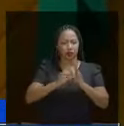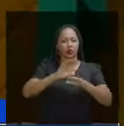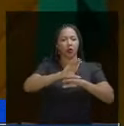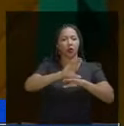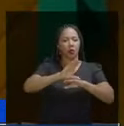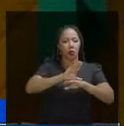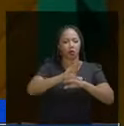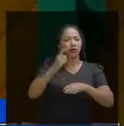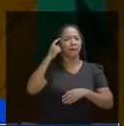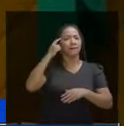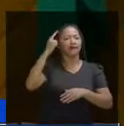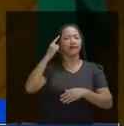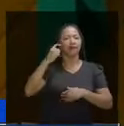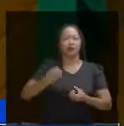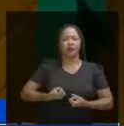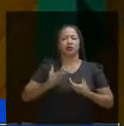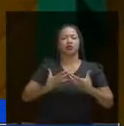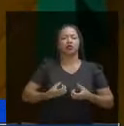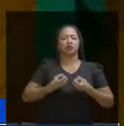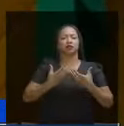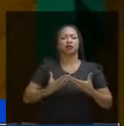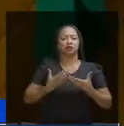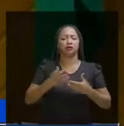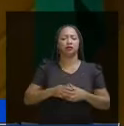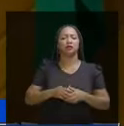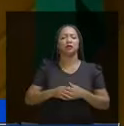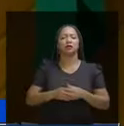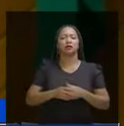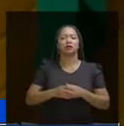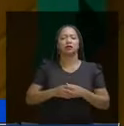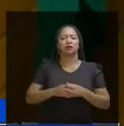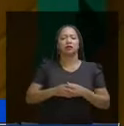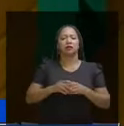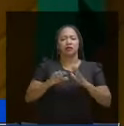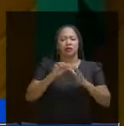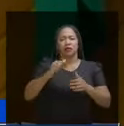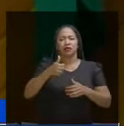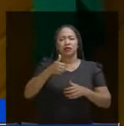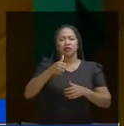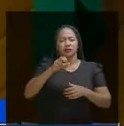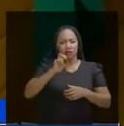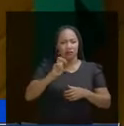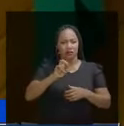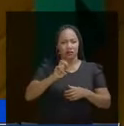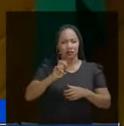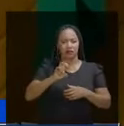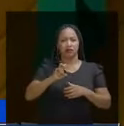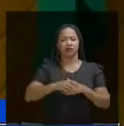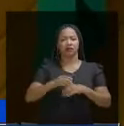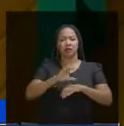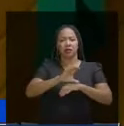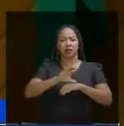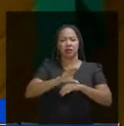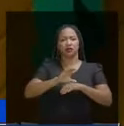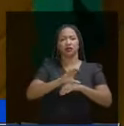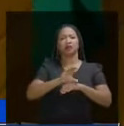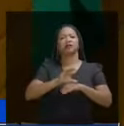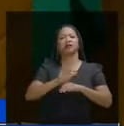de pensamento e de expressão, conforme esculpido no artigo 5º, inciso 4º da Constituição